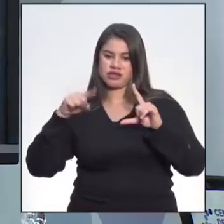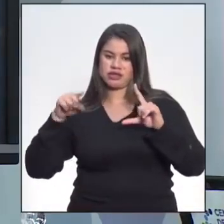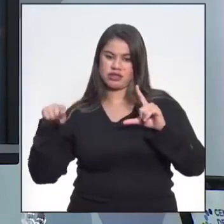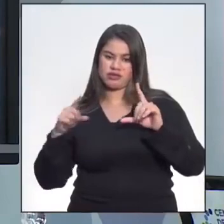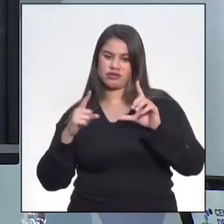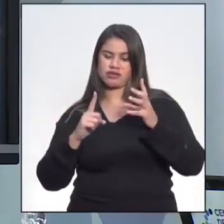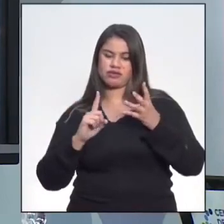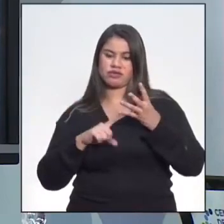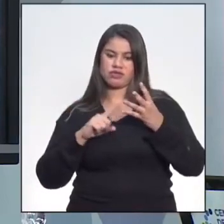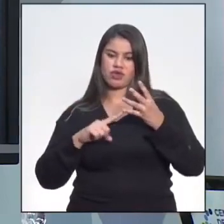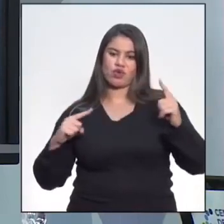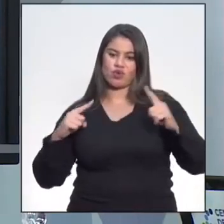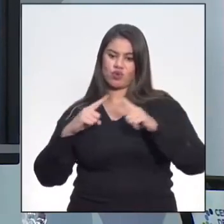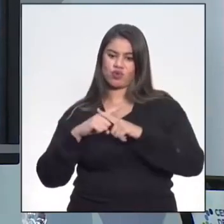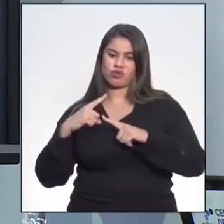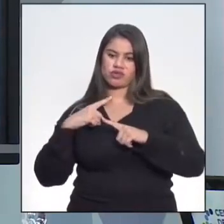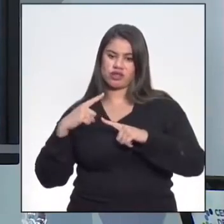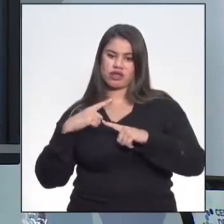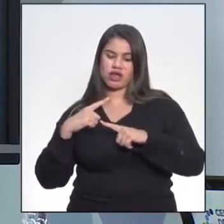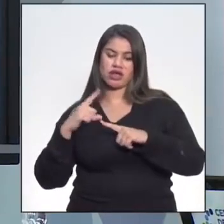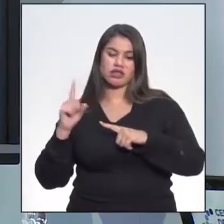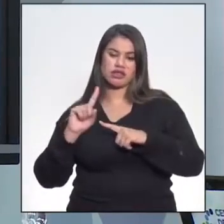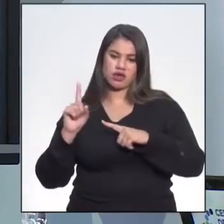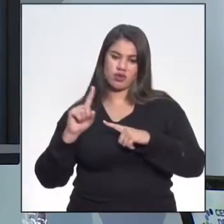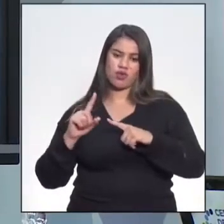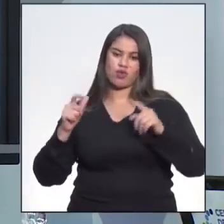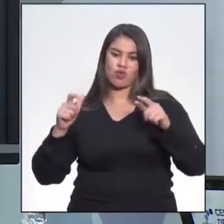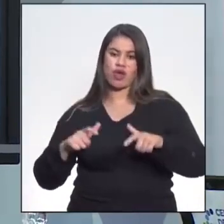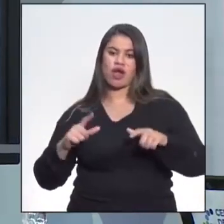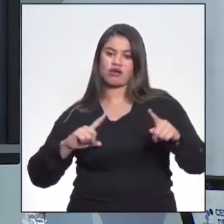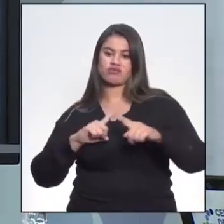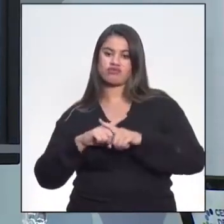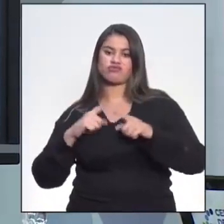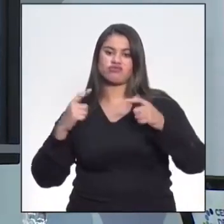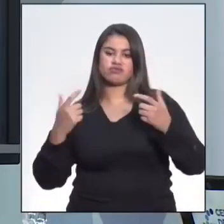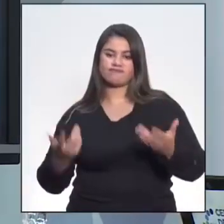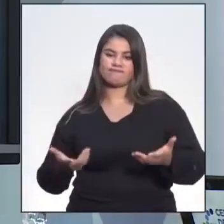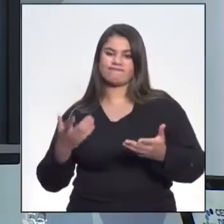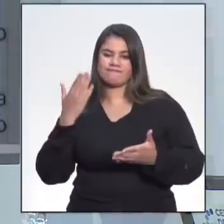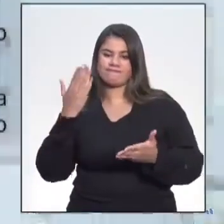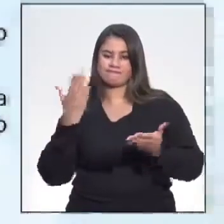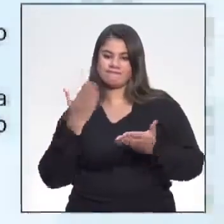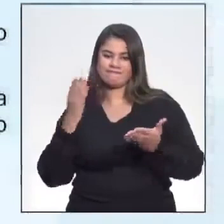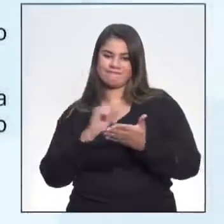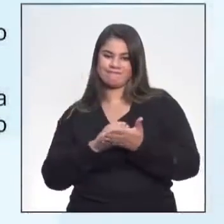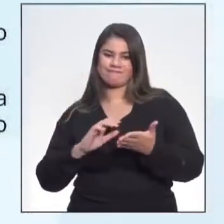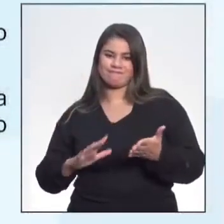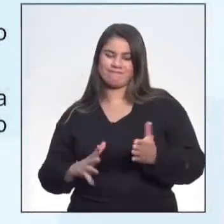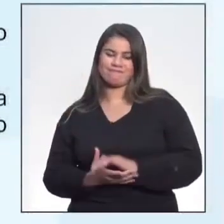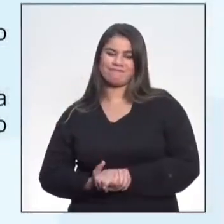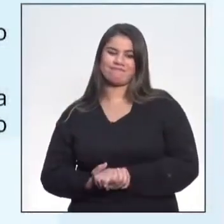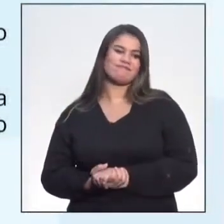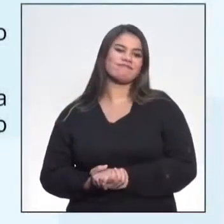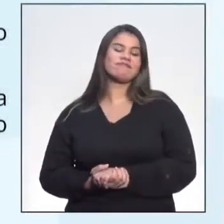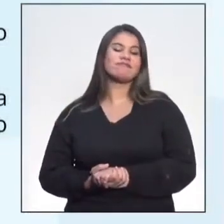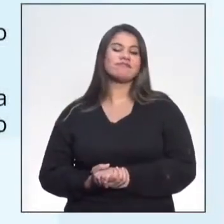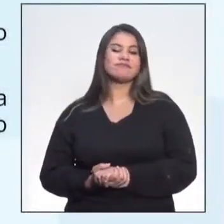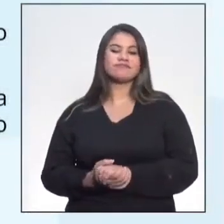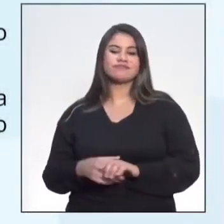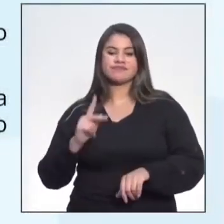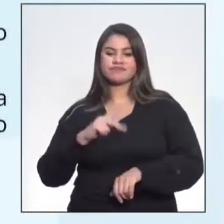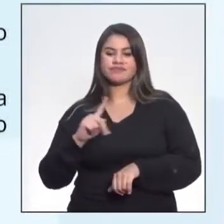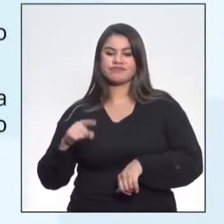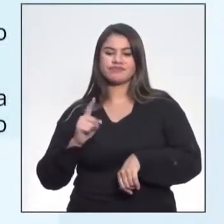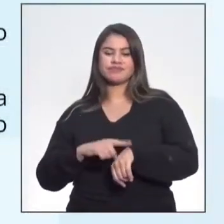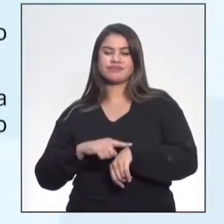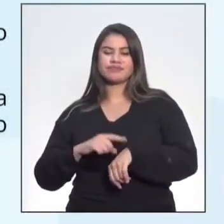D cruza a origem? Não. Se não cruza, aonde cruza? Tá bom? Agora sim, por favor, atividade 1. Isso. Professora Inês, quanto tempo a gente